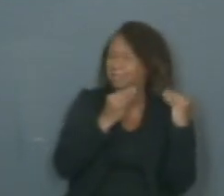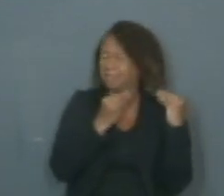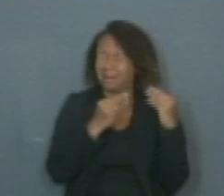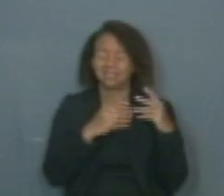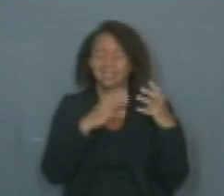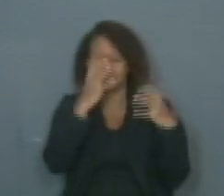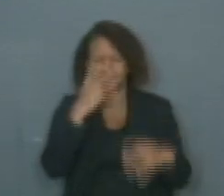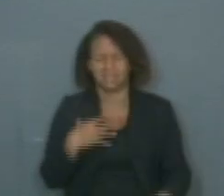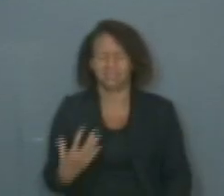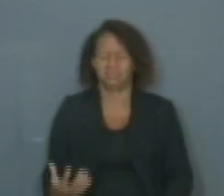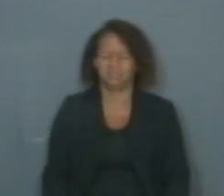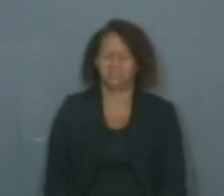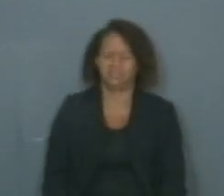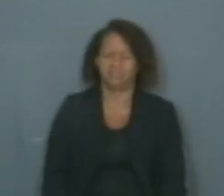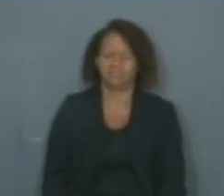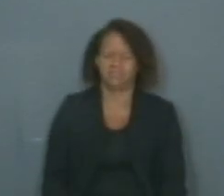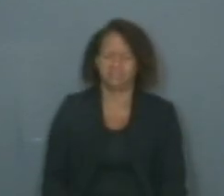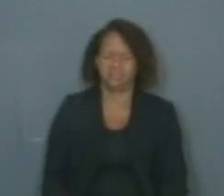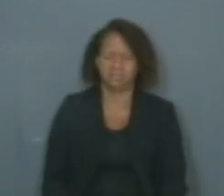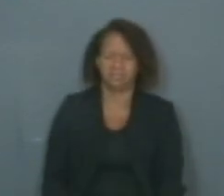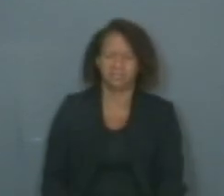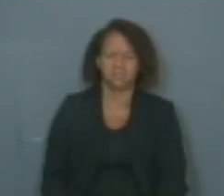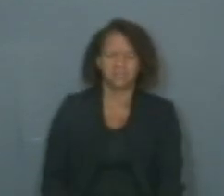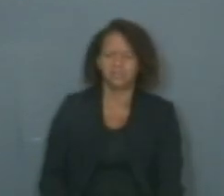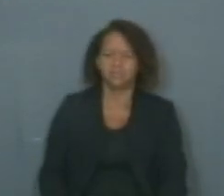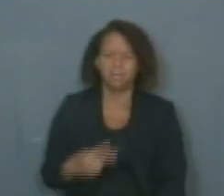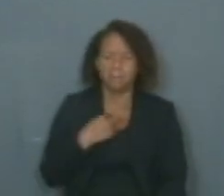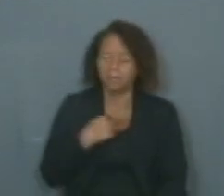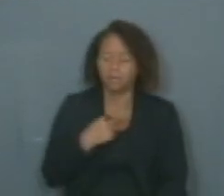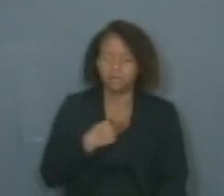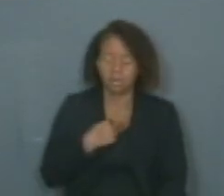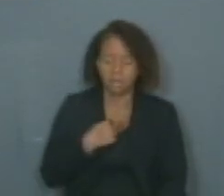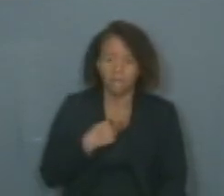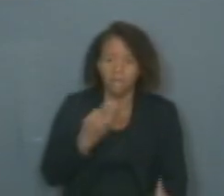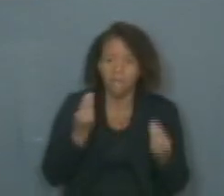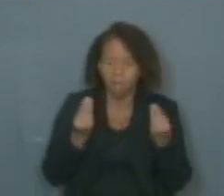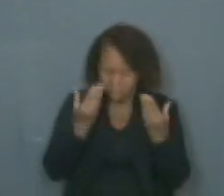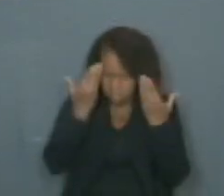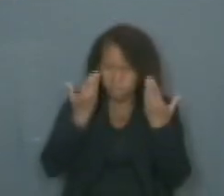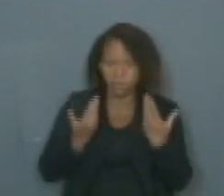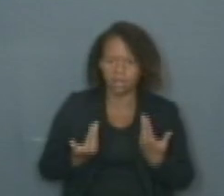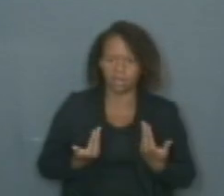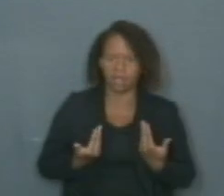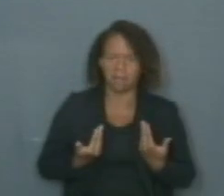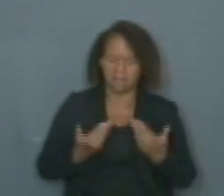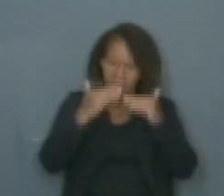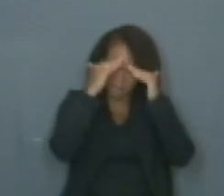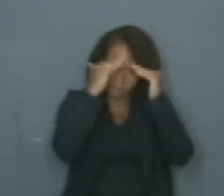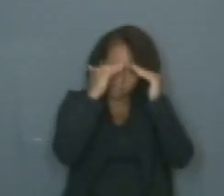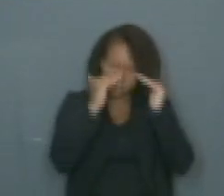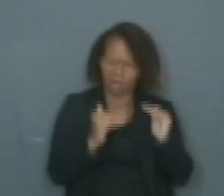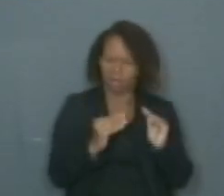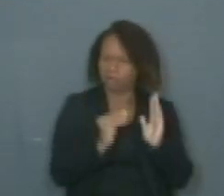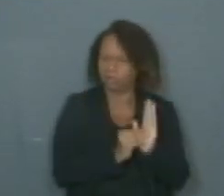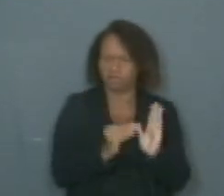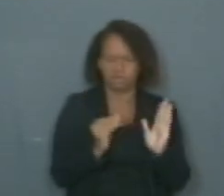muito sério. Eu não posso, quem sou eu para